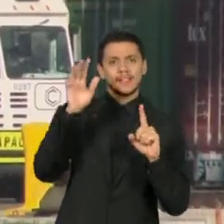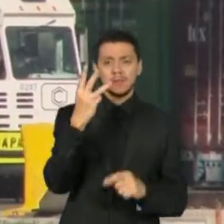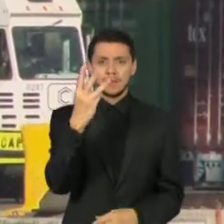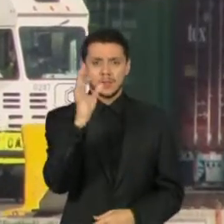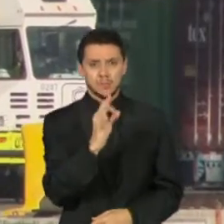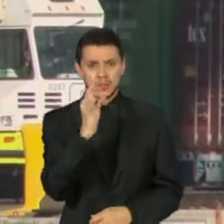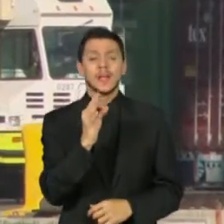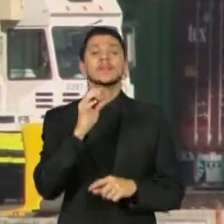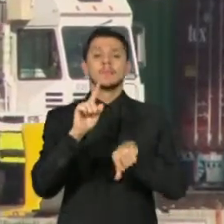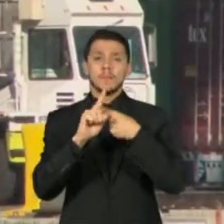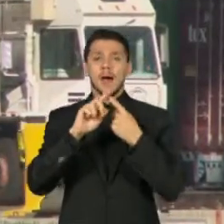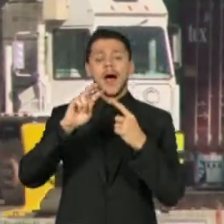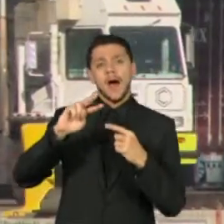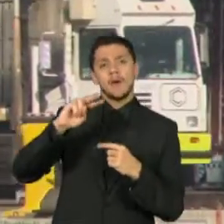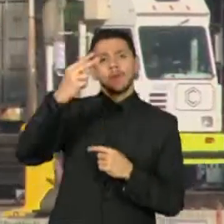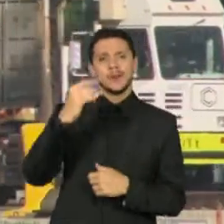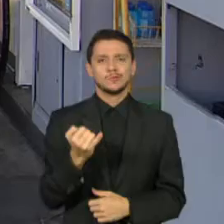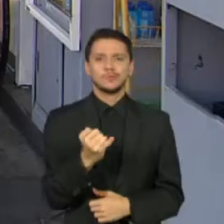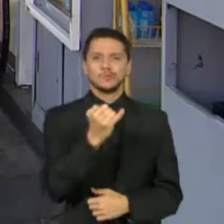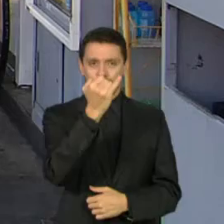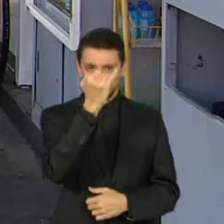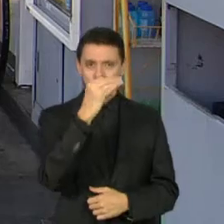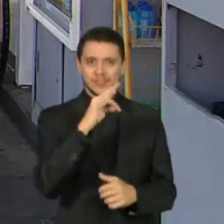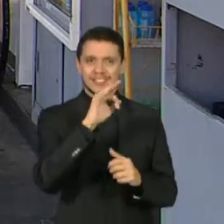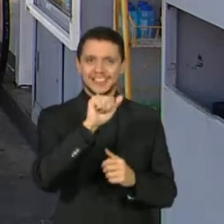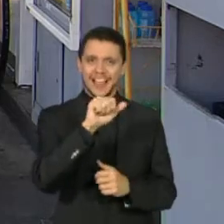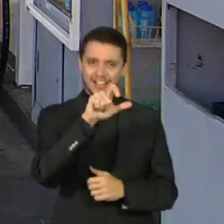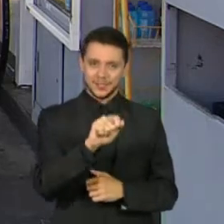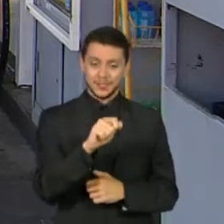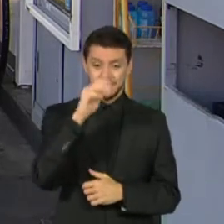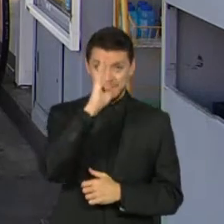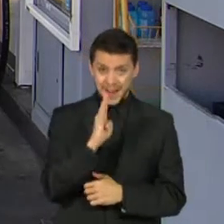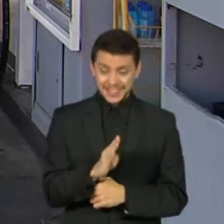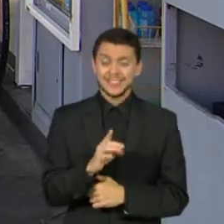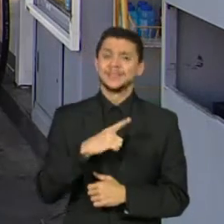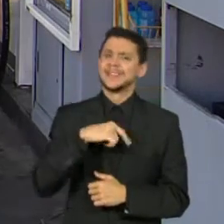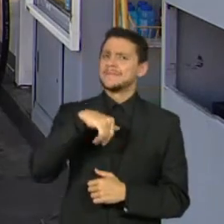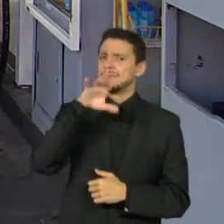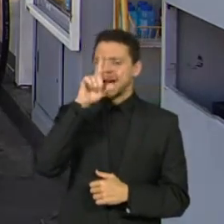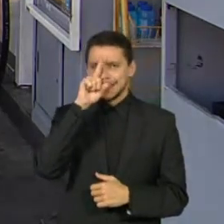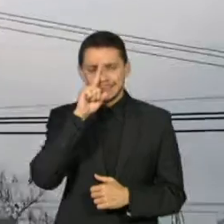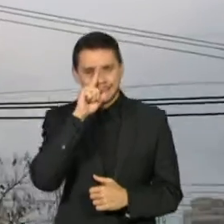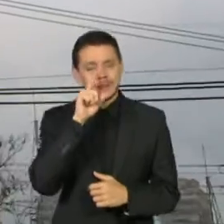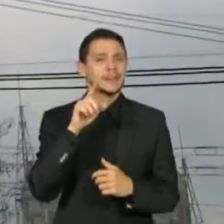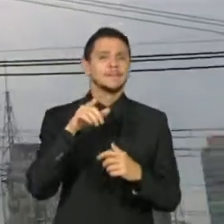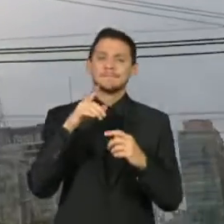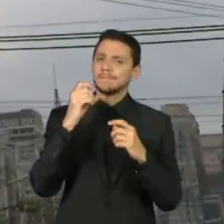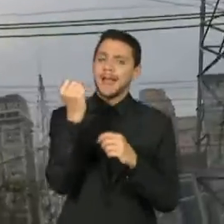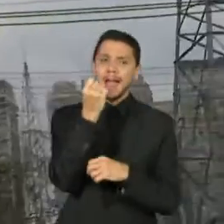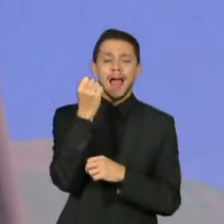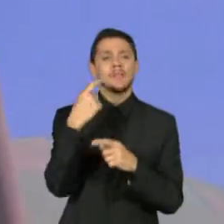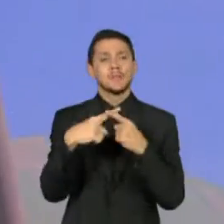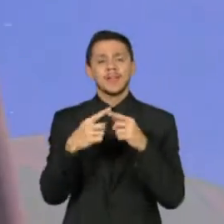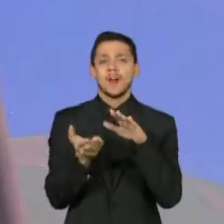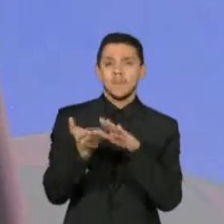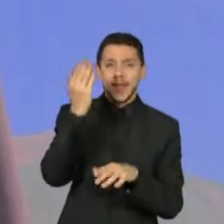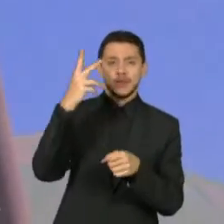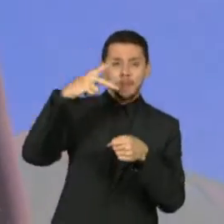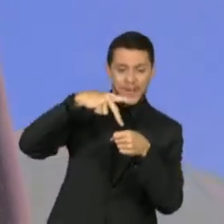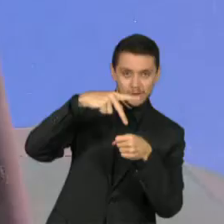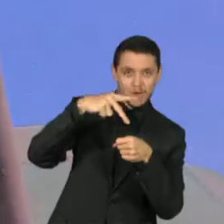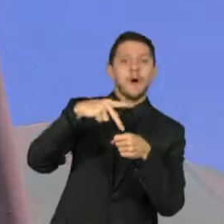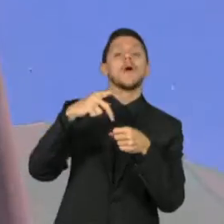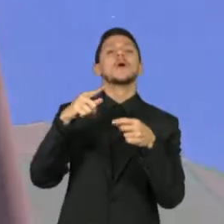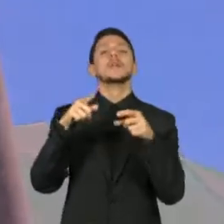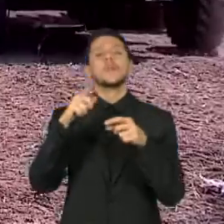de juros. No Brasil, a tendência global é agravada pelo aumento nos preços do petróleo, da energia elétrica e dos alimentos,